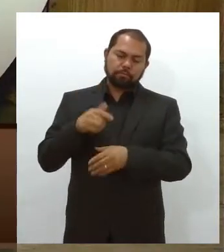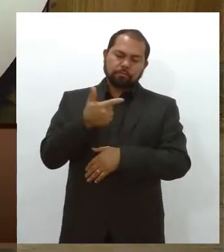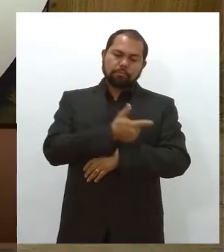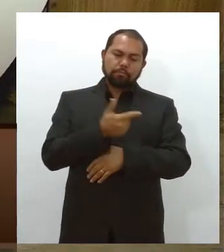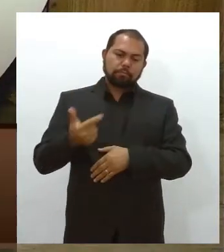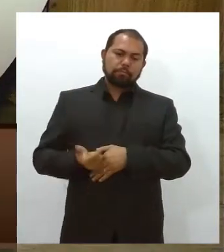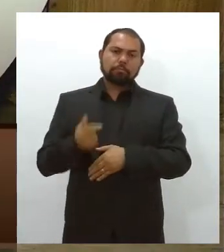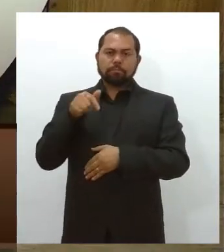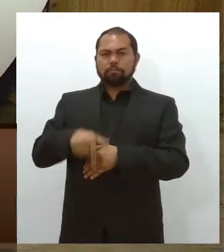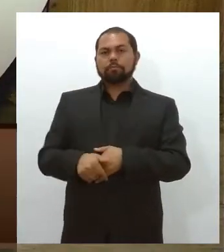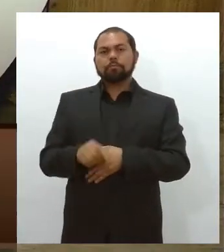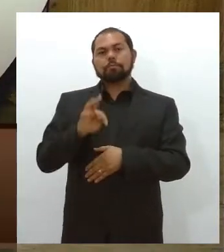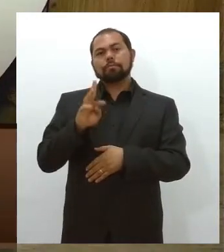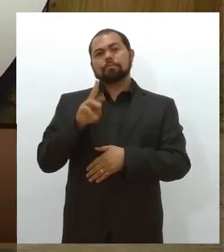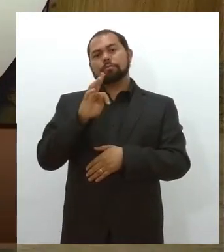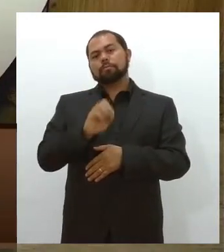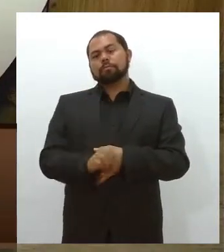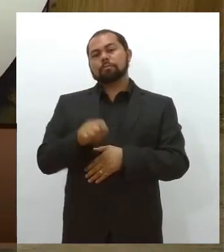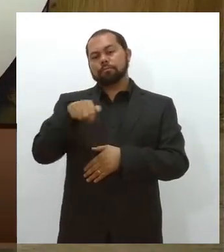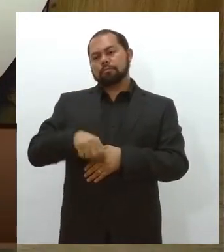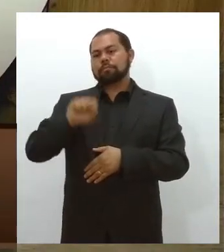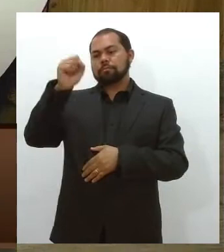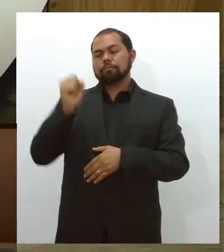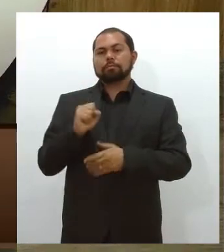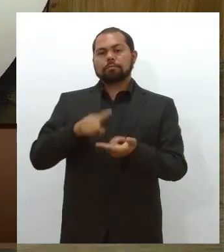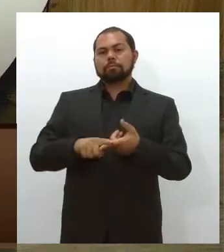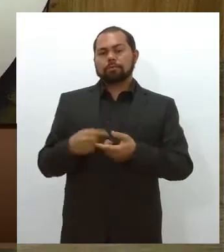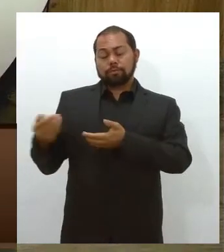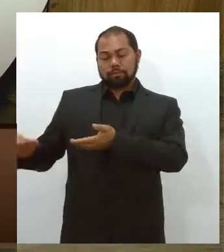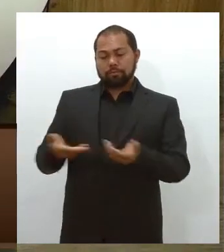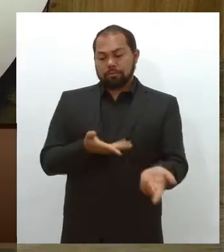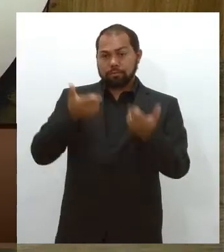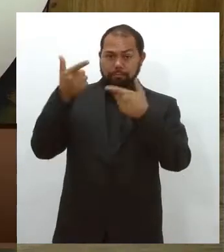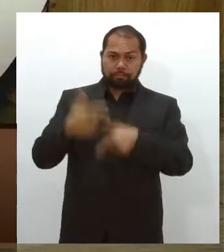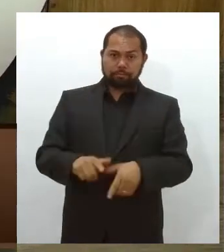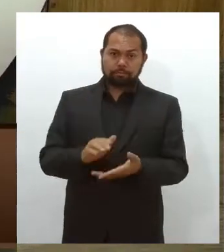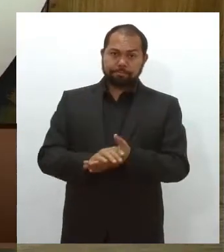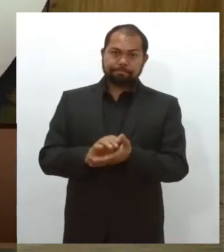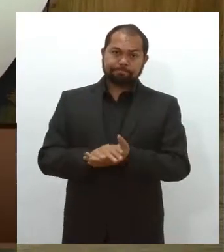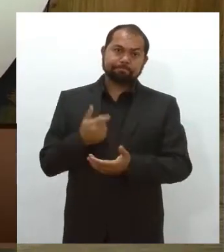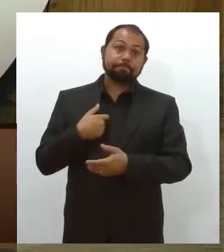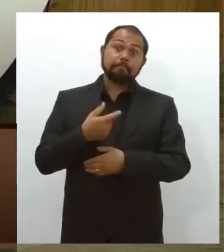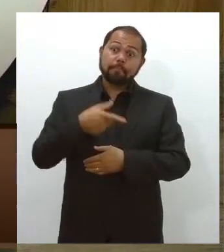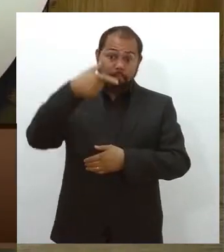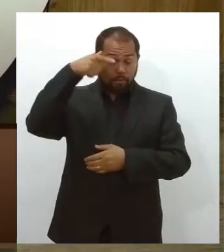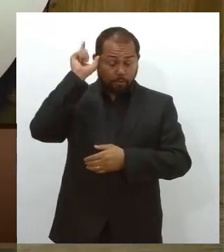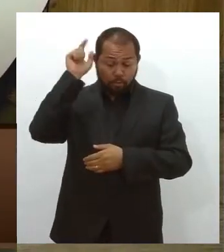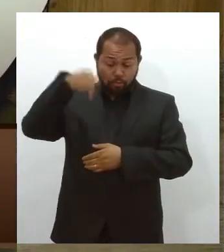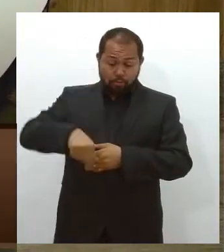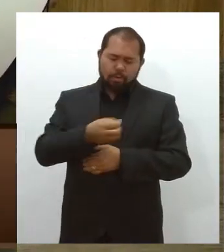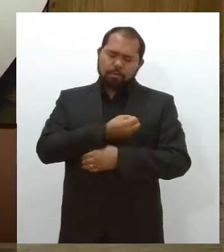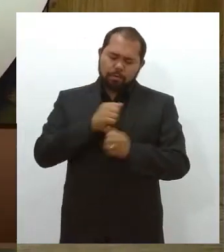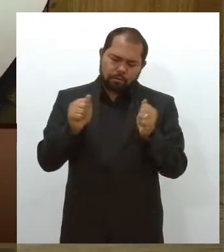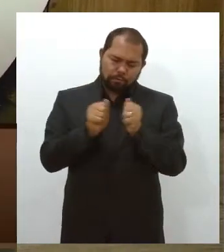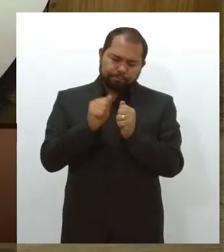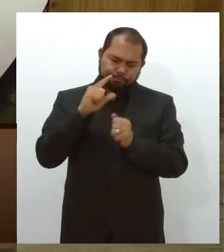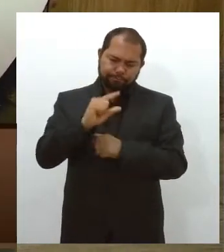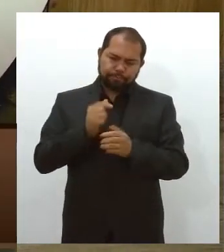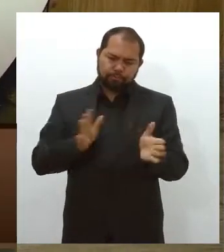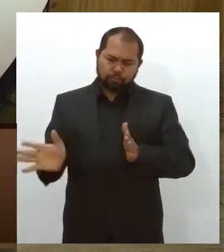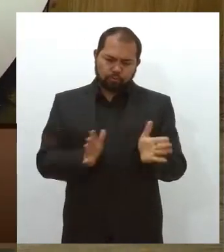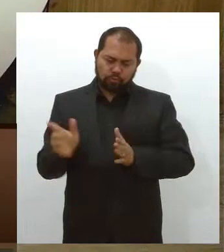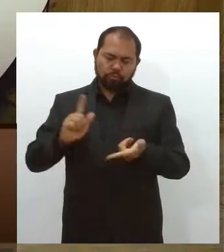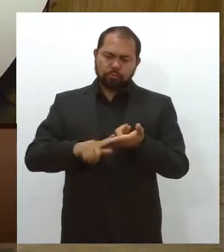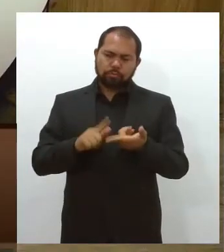de Sergipe. Já dando as boas-vindas mais uma vez, ele esteve aqui ontem com a gente falando um pouquinho sobre acessibilidade, sobre o que a Justiça